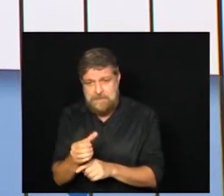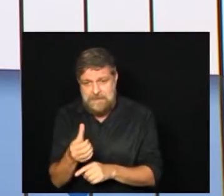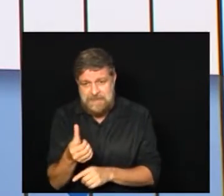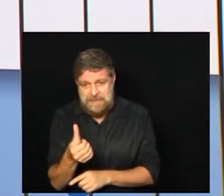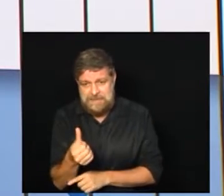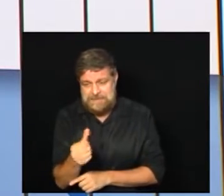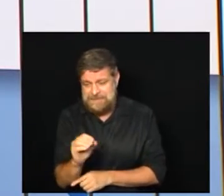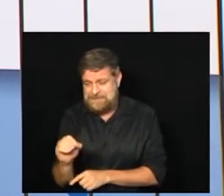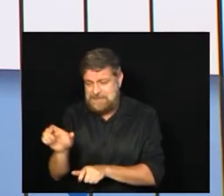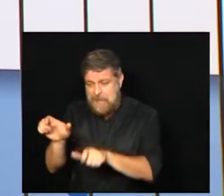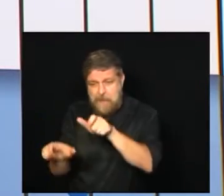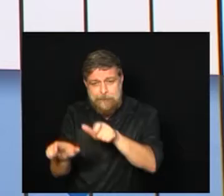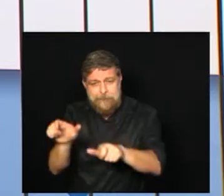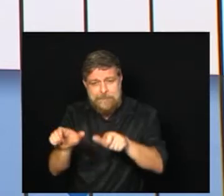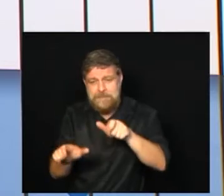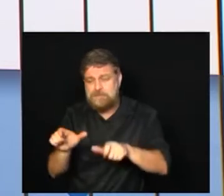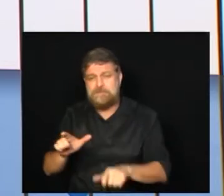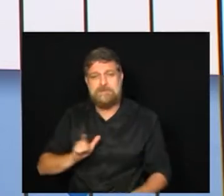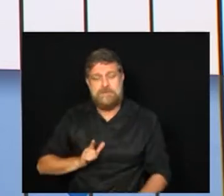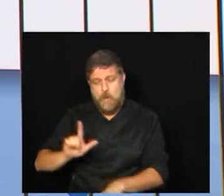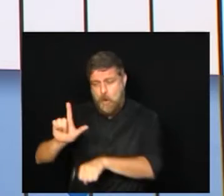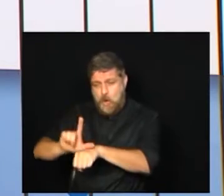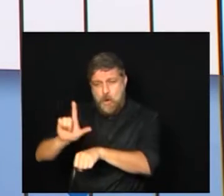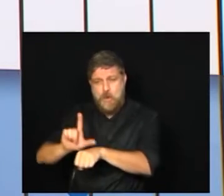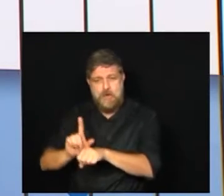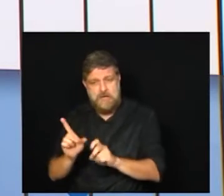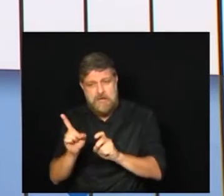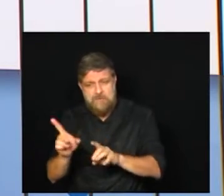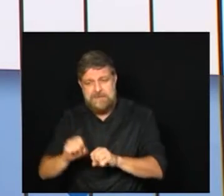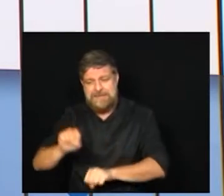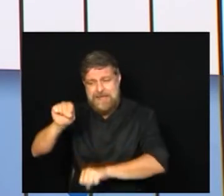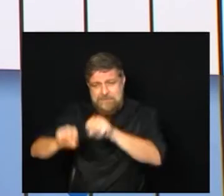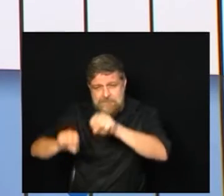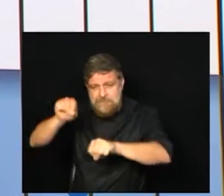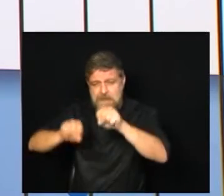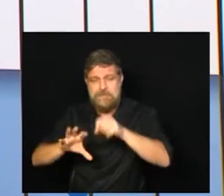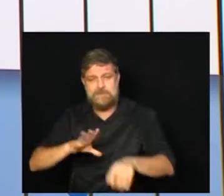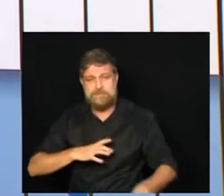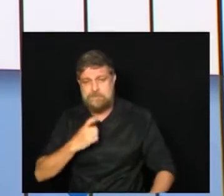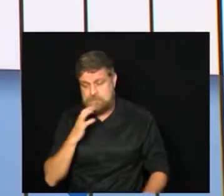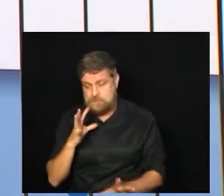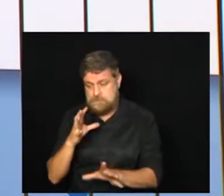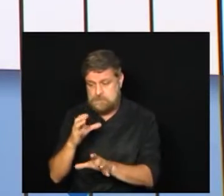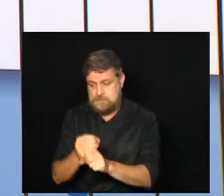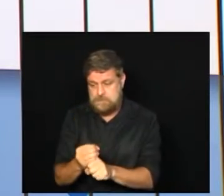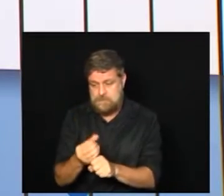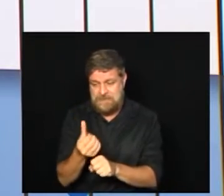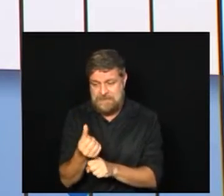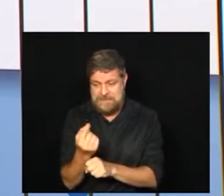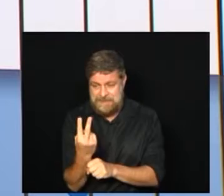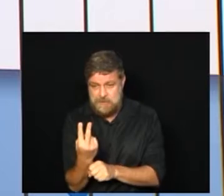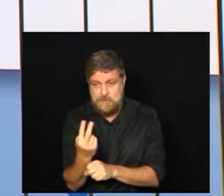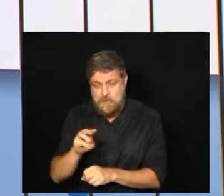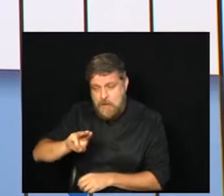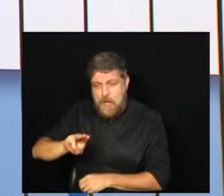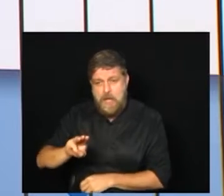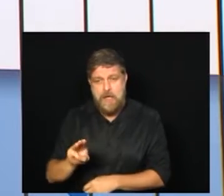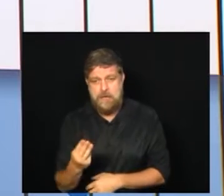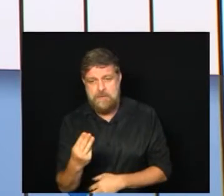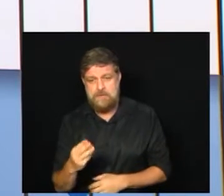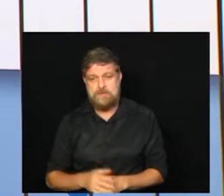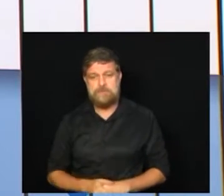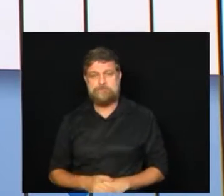5.600 moradores e quem tem comércio ou quem tem indústria aqui na cidade, um total de 62 milhões. O imposto pode